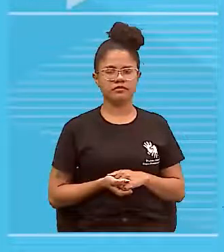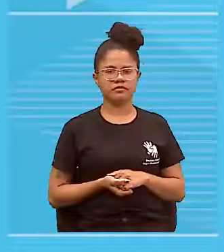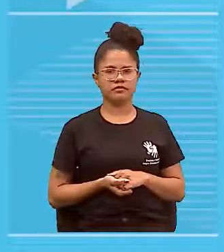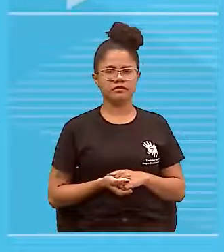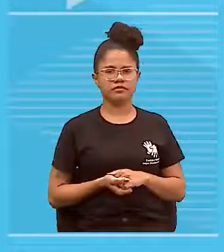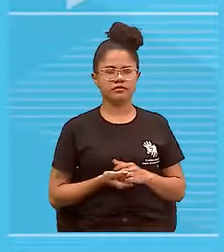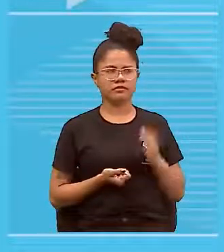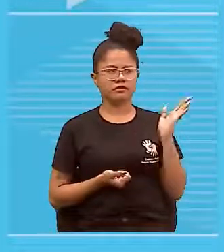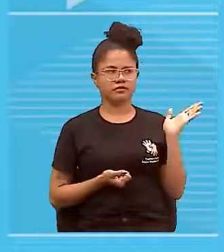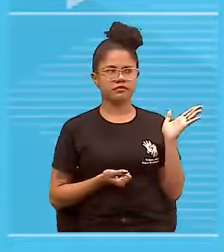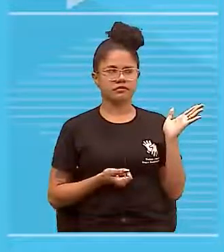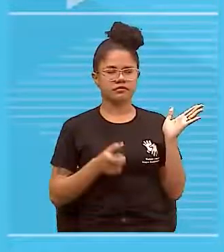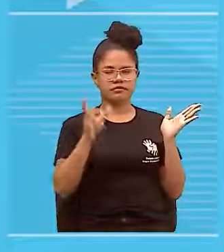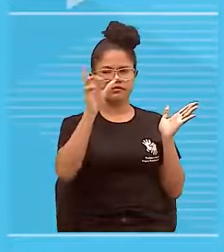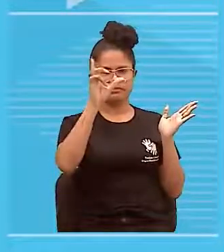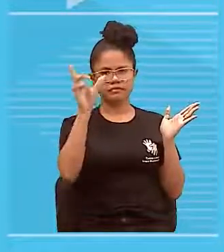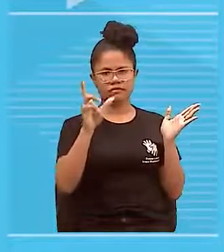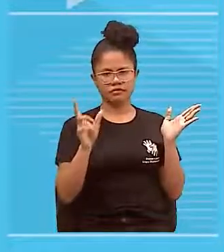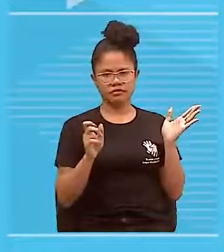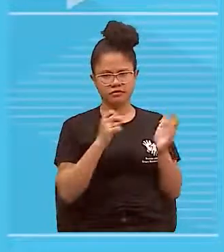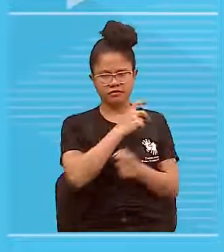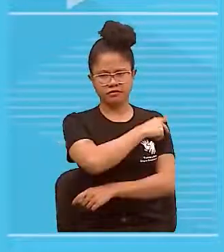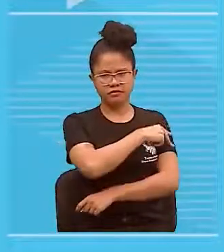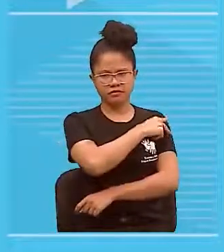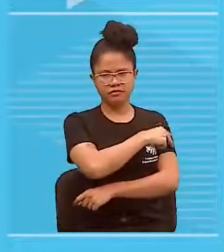Tá aqui o mapinha do Piauí.